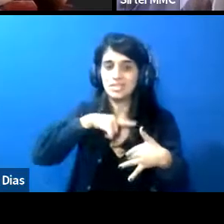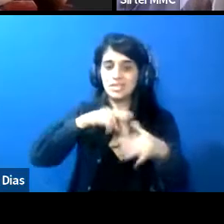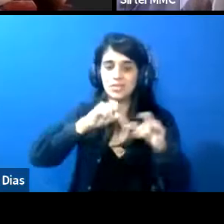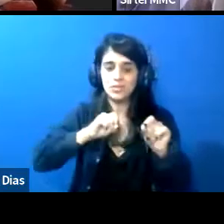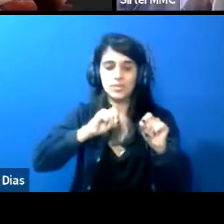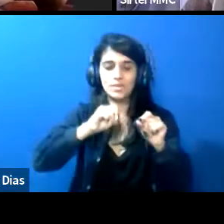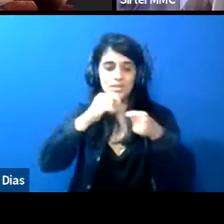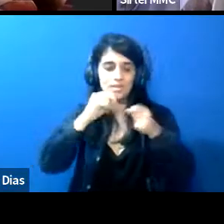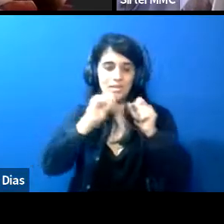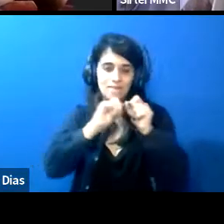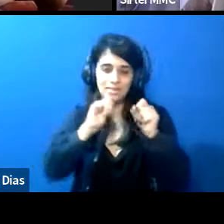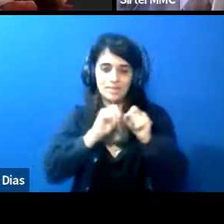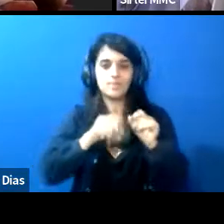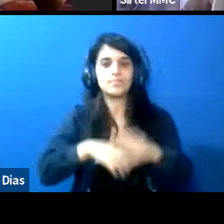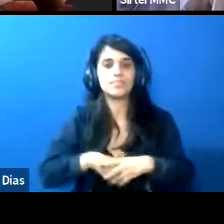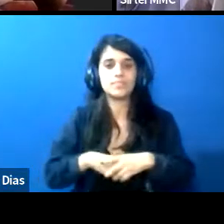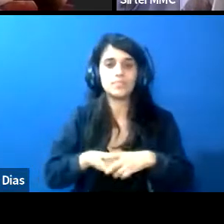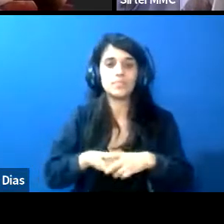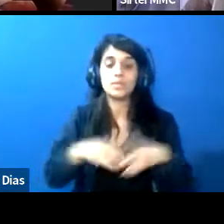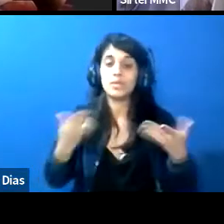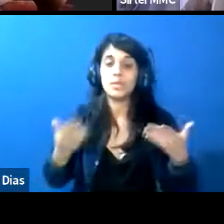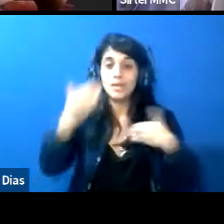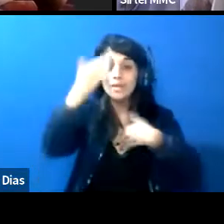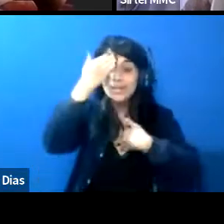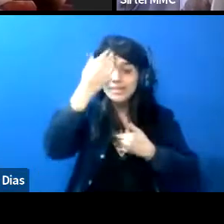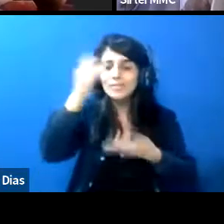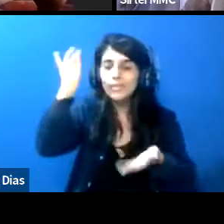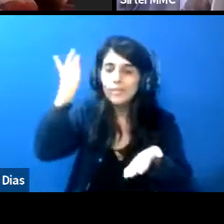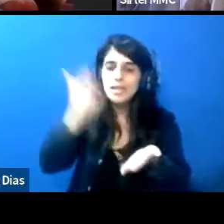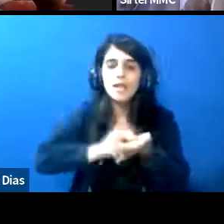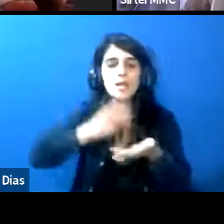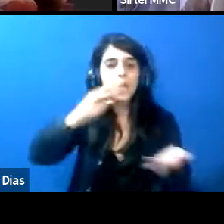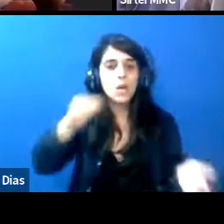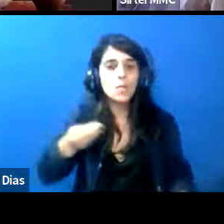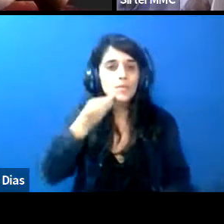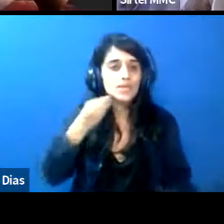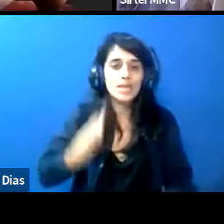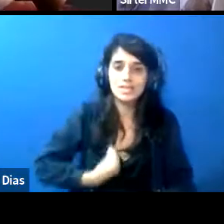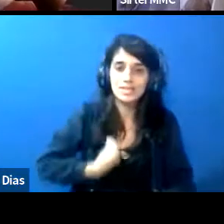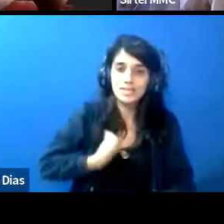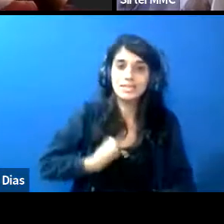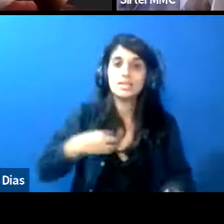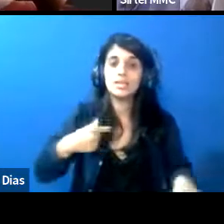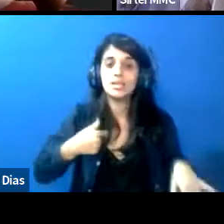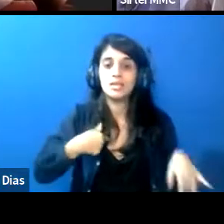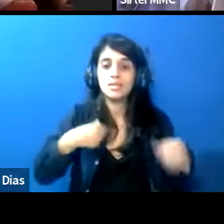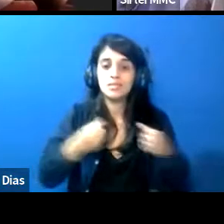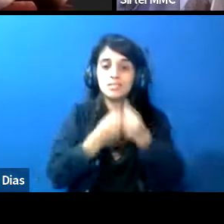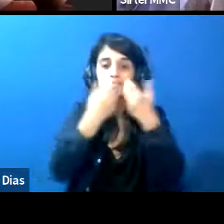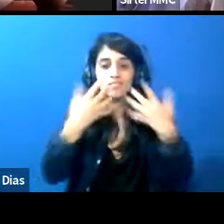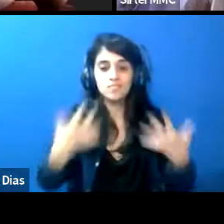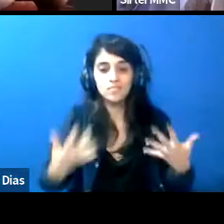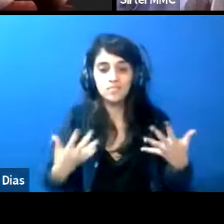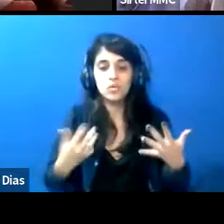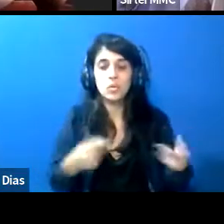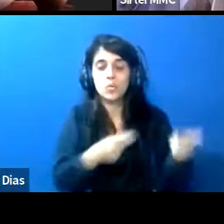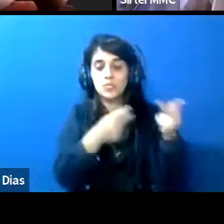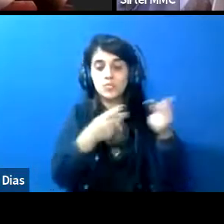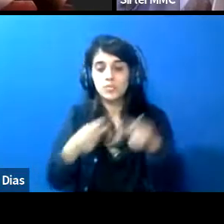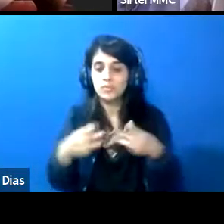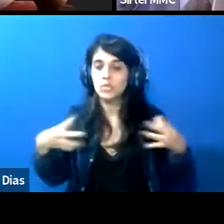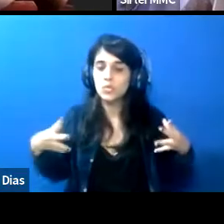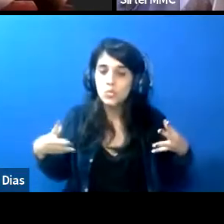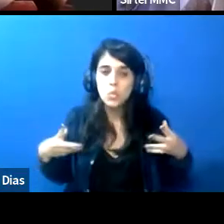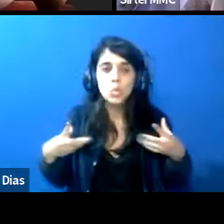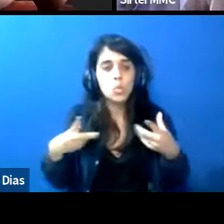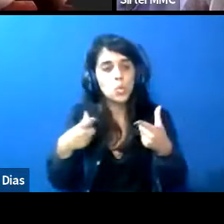né? Então, eu agradeço muito, muito, muito a oportunidade de estar aqui, me coloco à disposição, convido a todos,